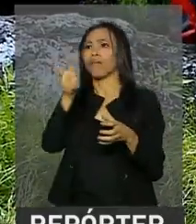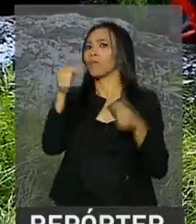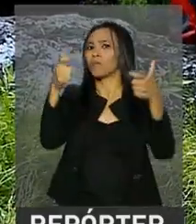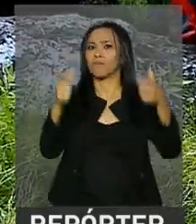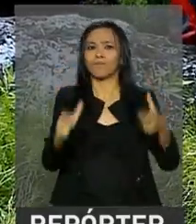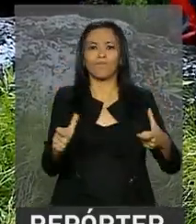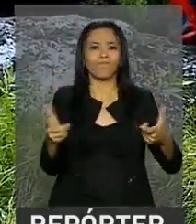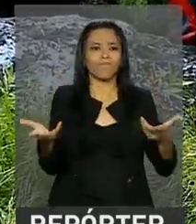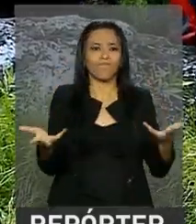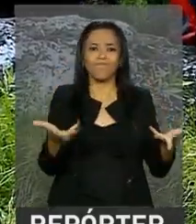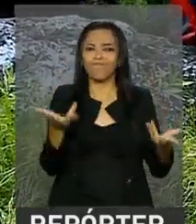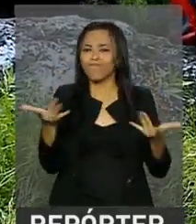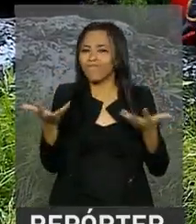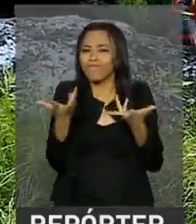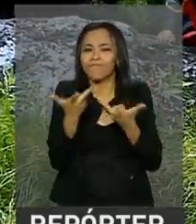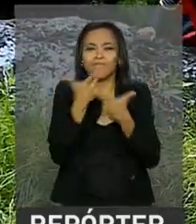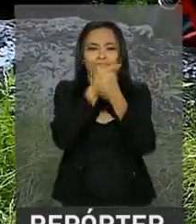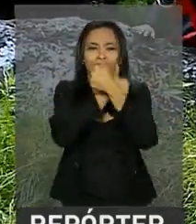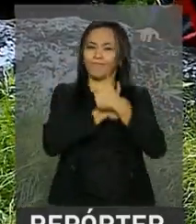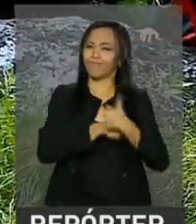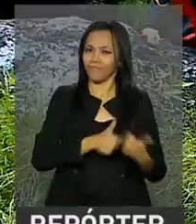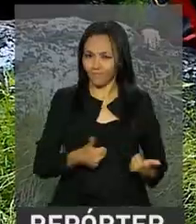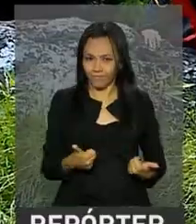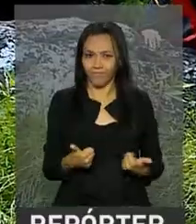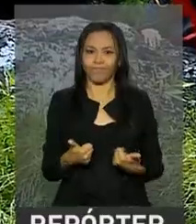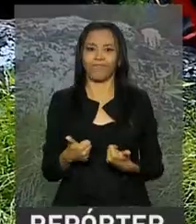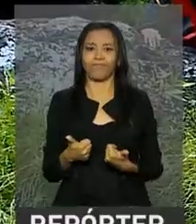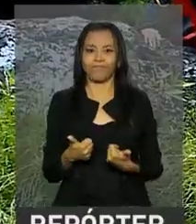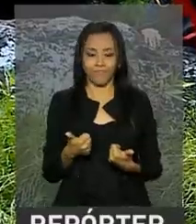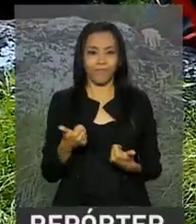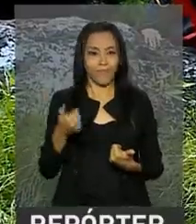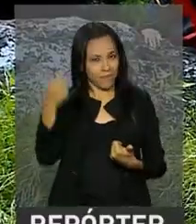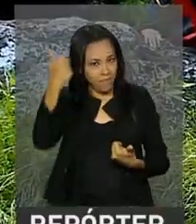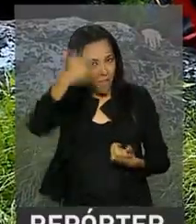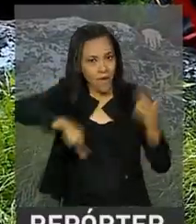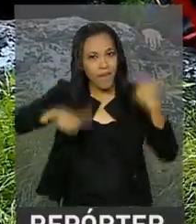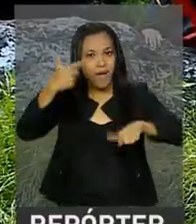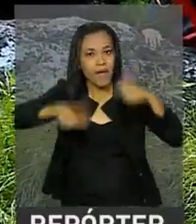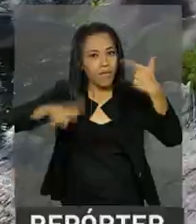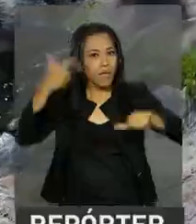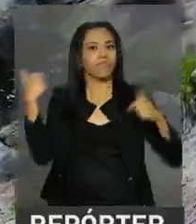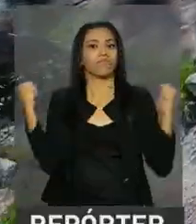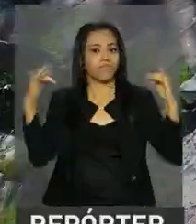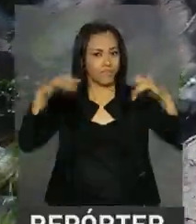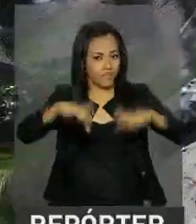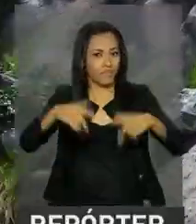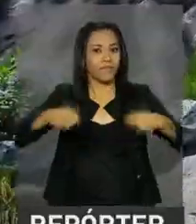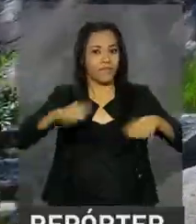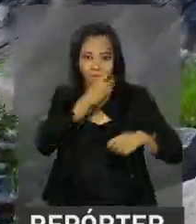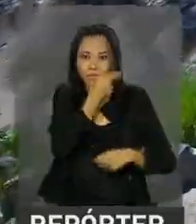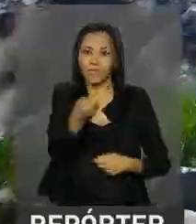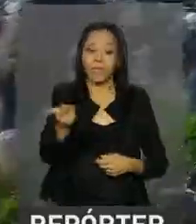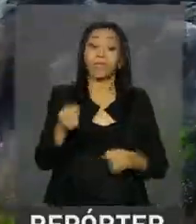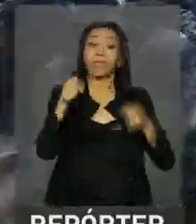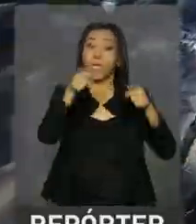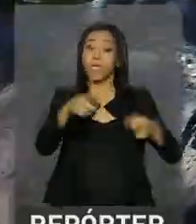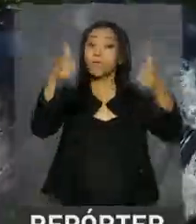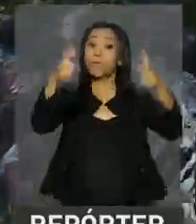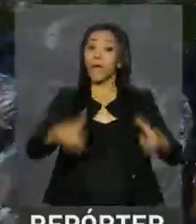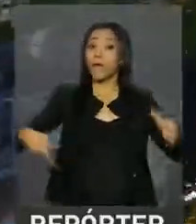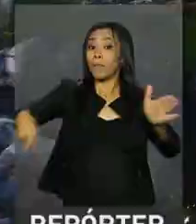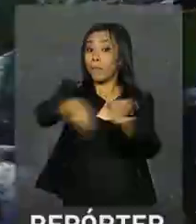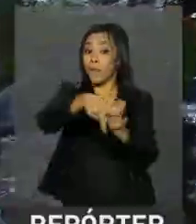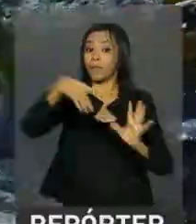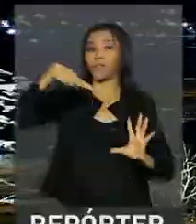lugar que muito bonito que merece ser visitado mais de uma vez o parque nacional é Patrimônio natural